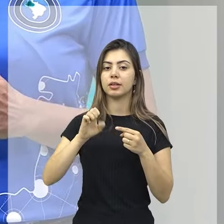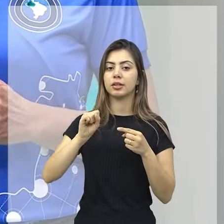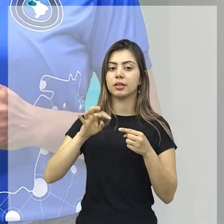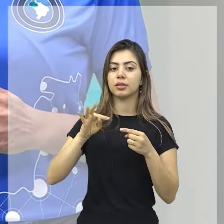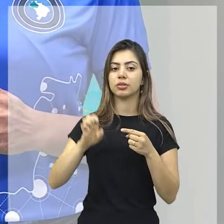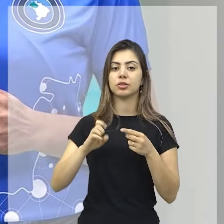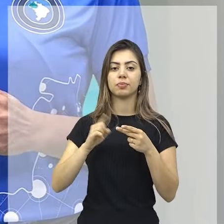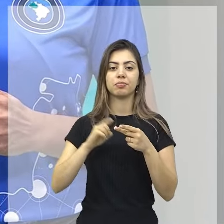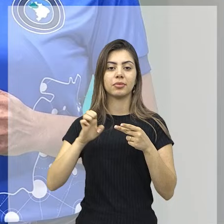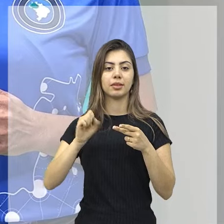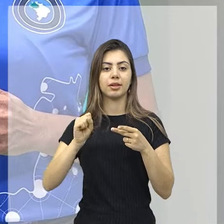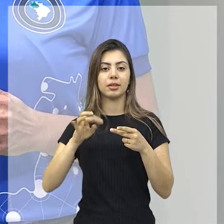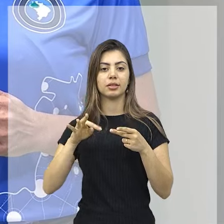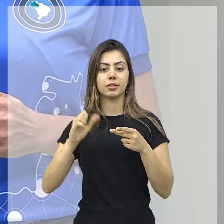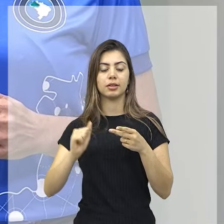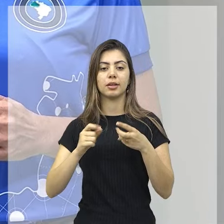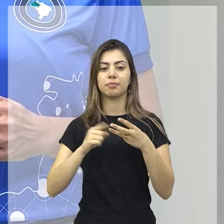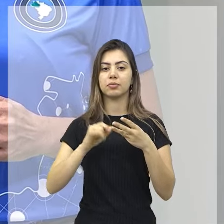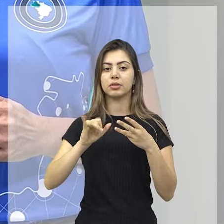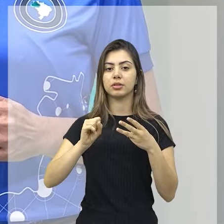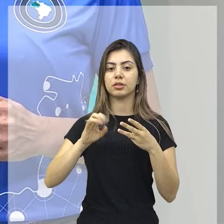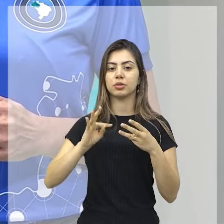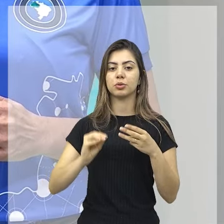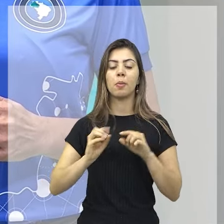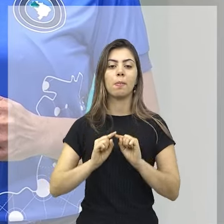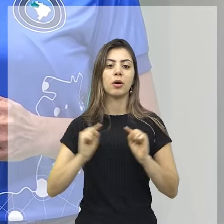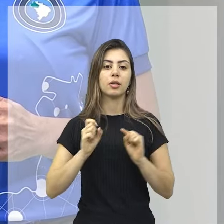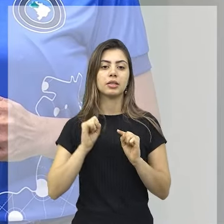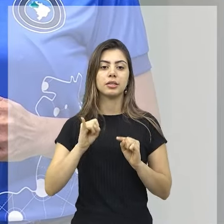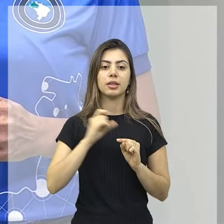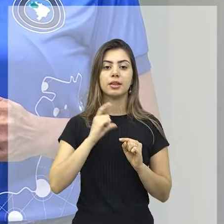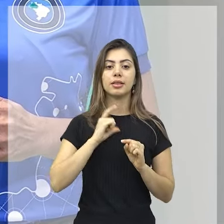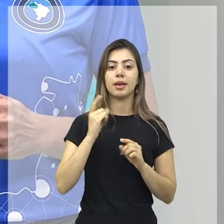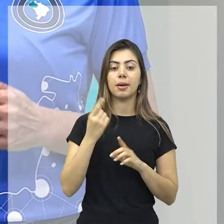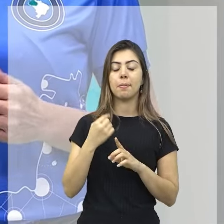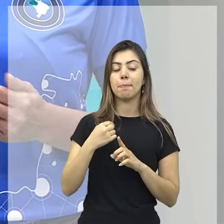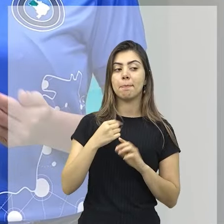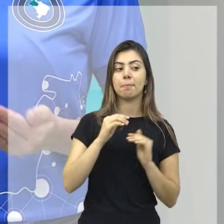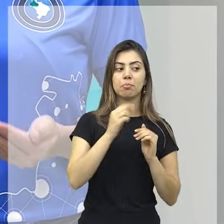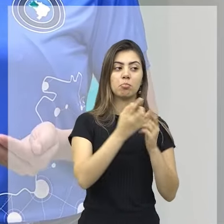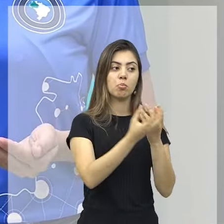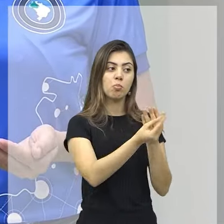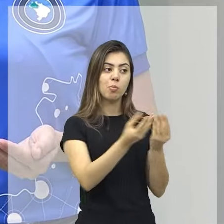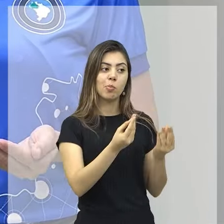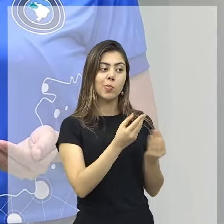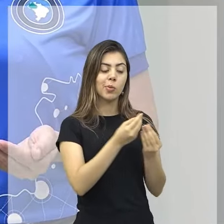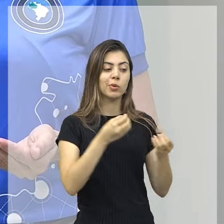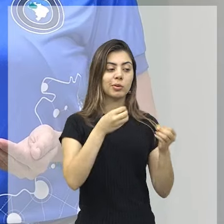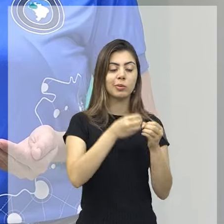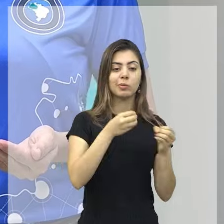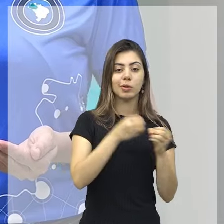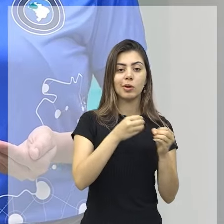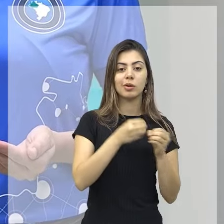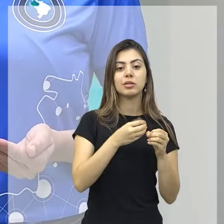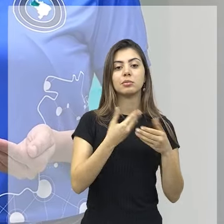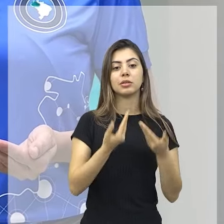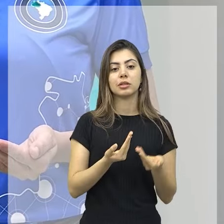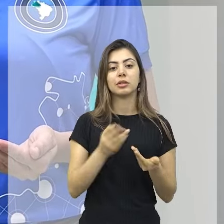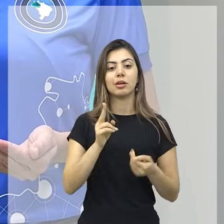isto. E quando nos referimos a mais de um objeto ou a mais de uma pessoa que está perto, sendo, portanto,